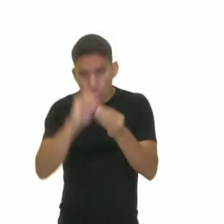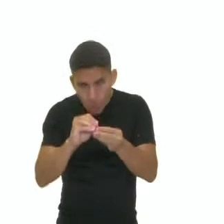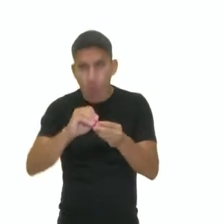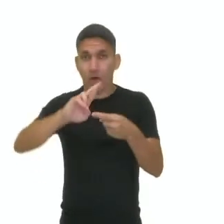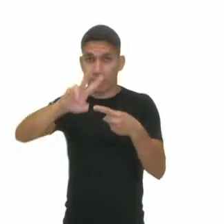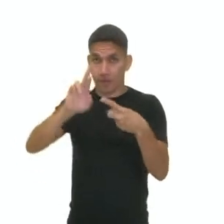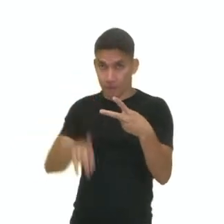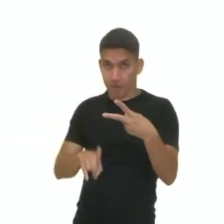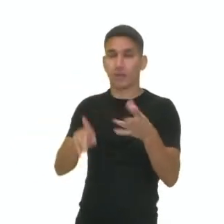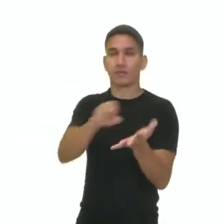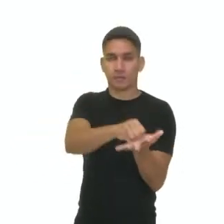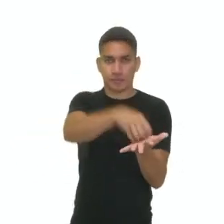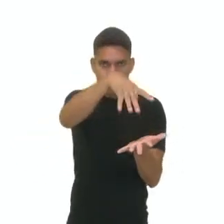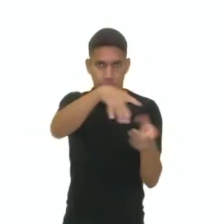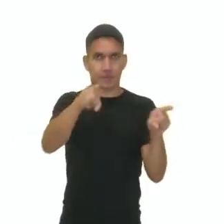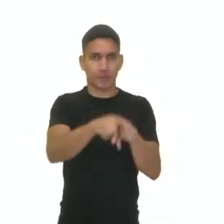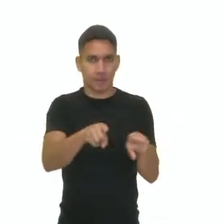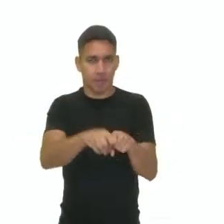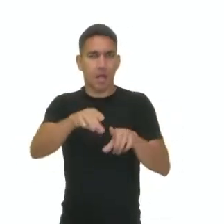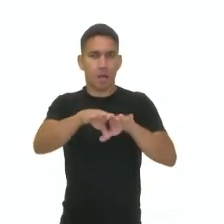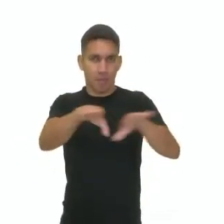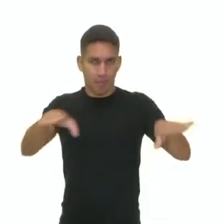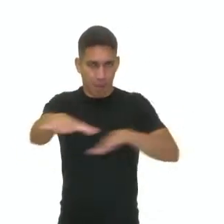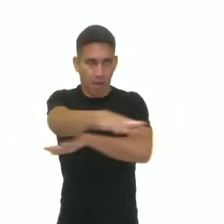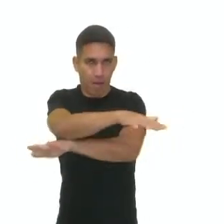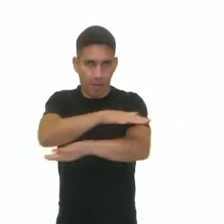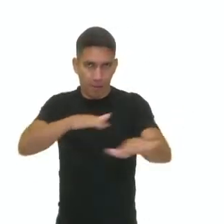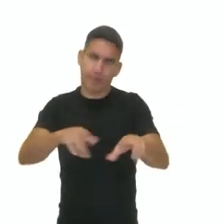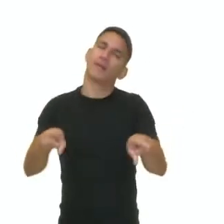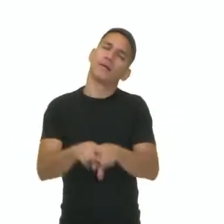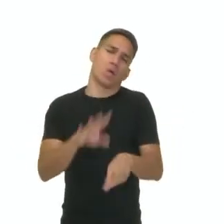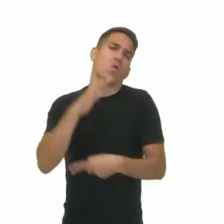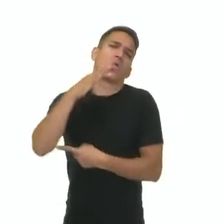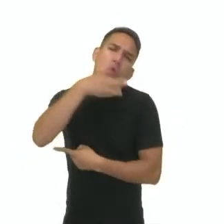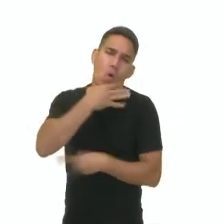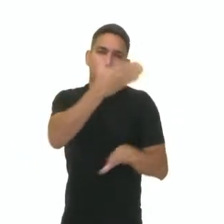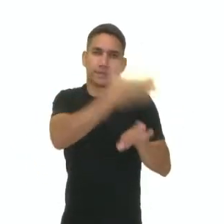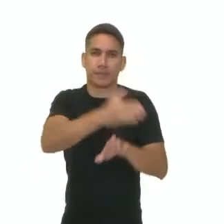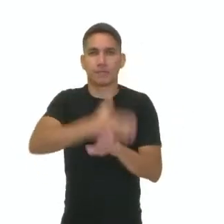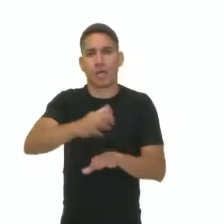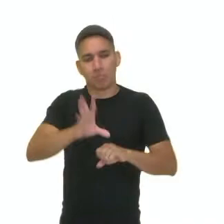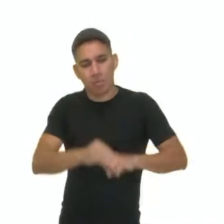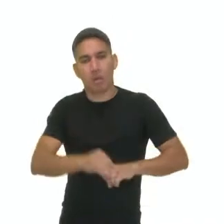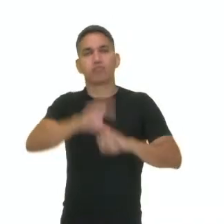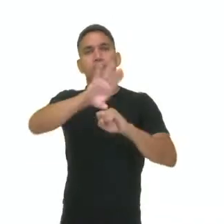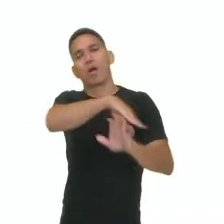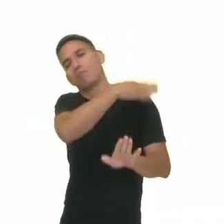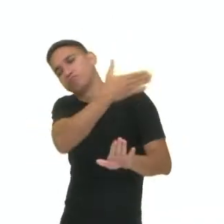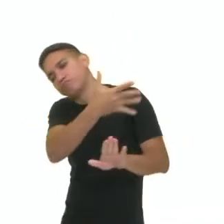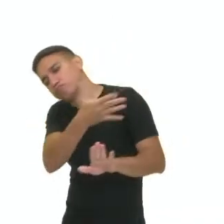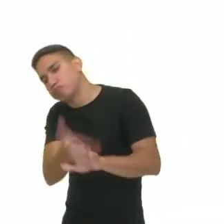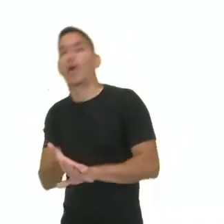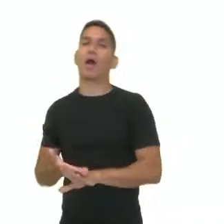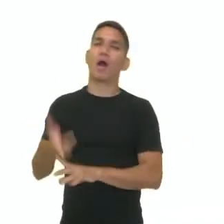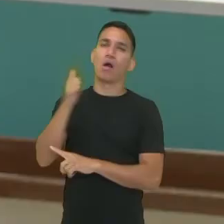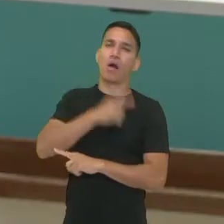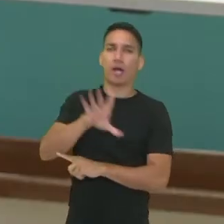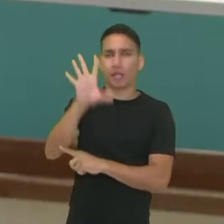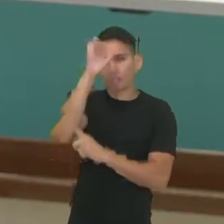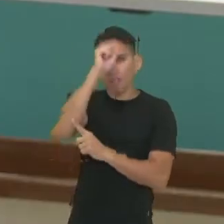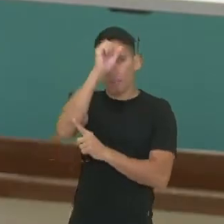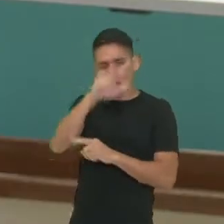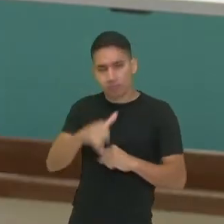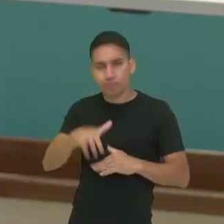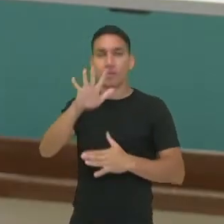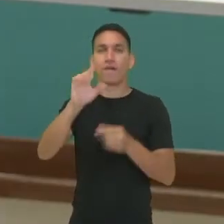e geométrica e, claro, praticar todo o conhecimento que nós vamos construir